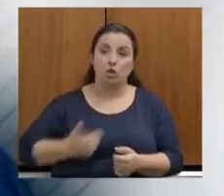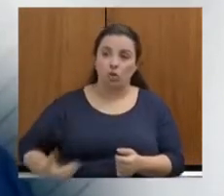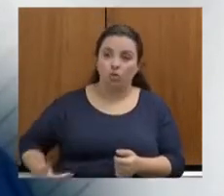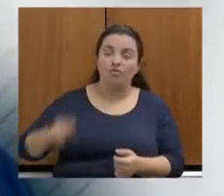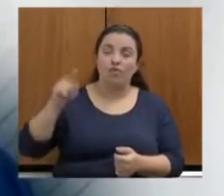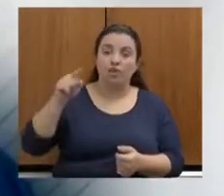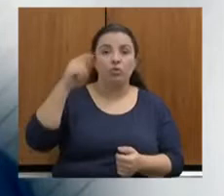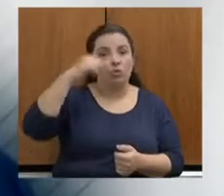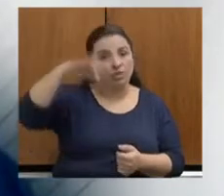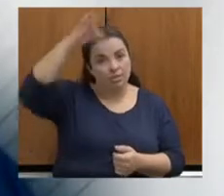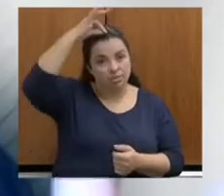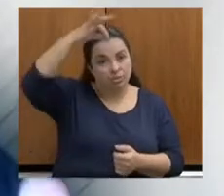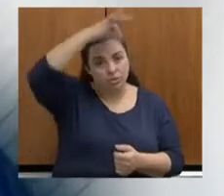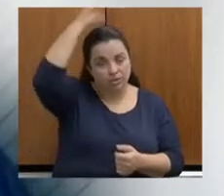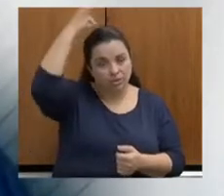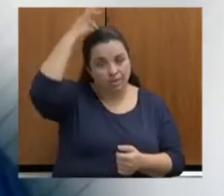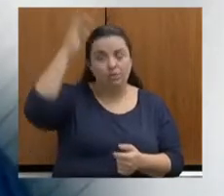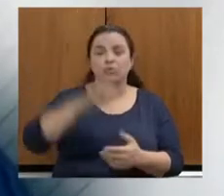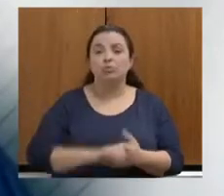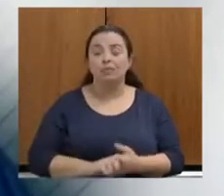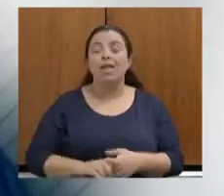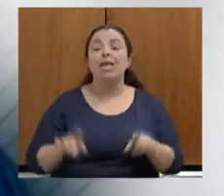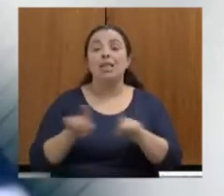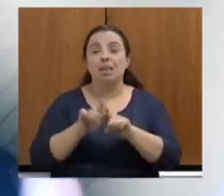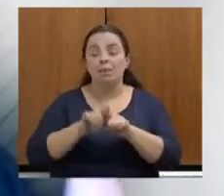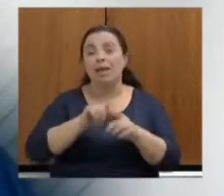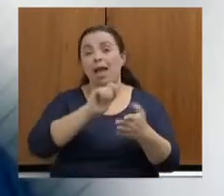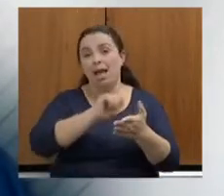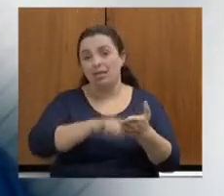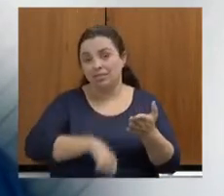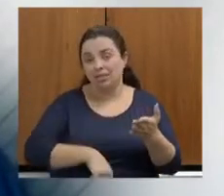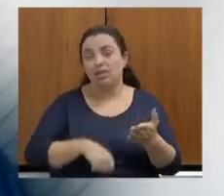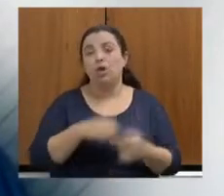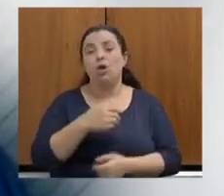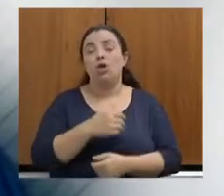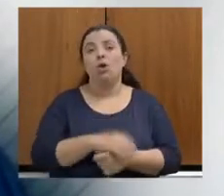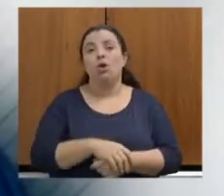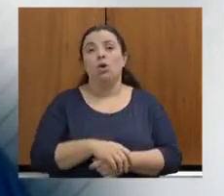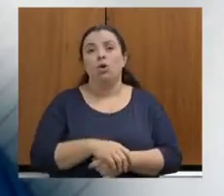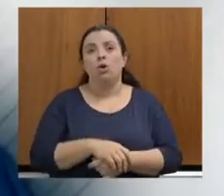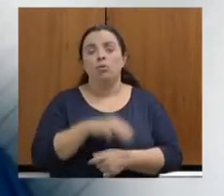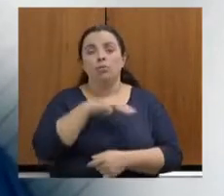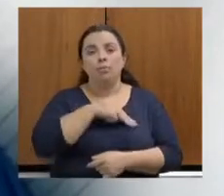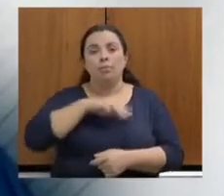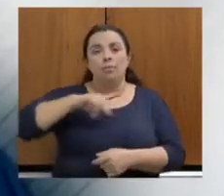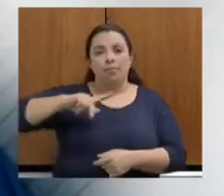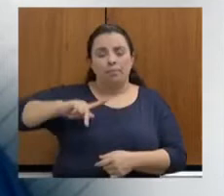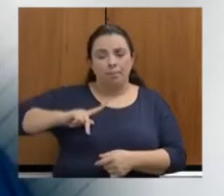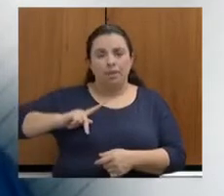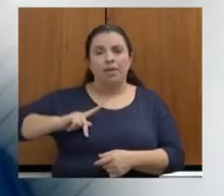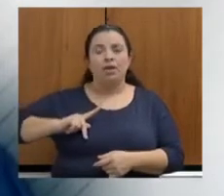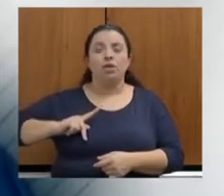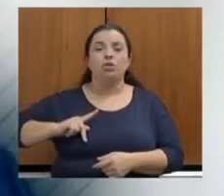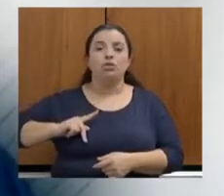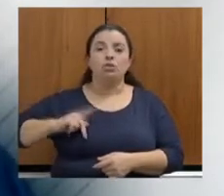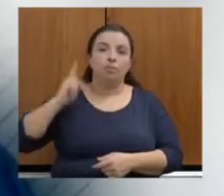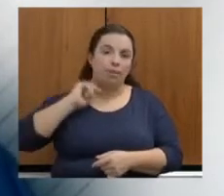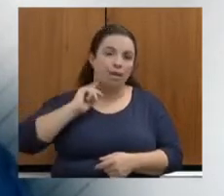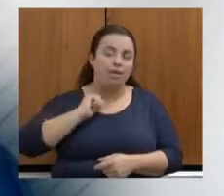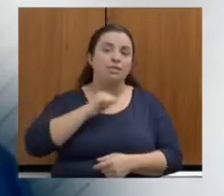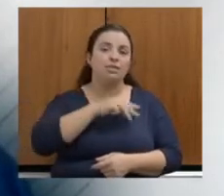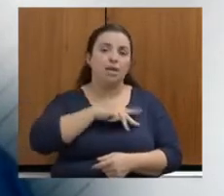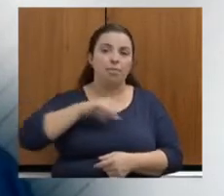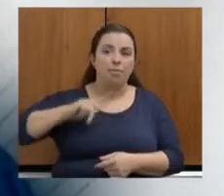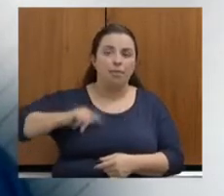públicos federal e estadual de Minas e estadual do Espírito Santo e defensorias públicas da União